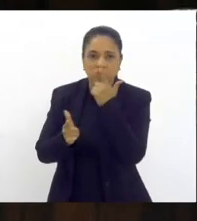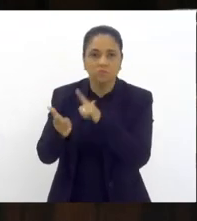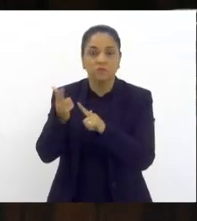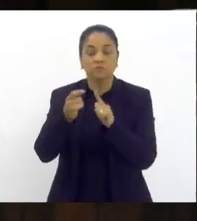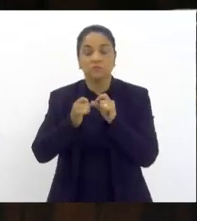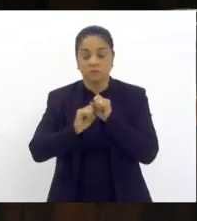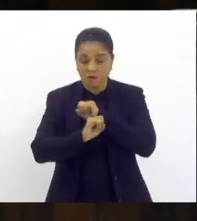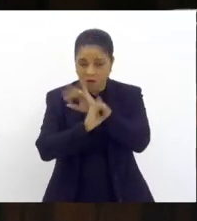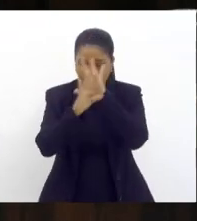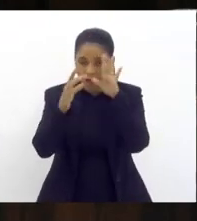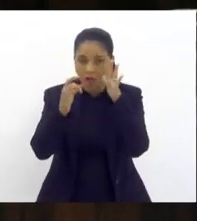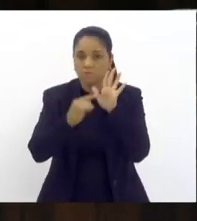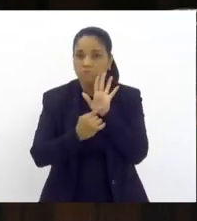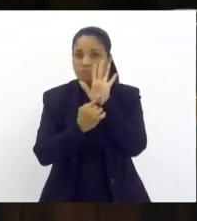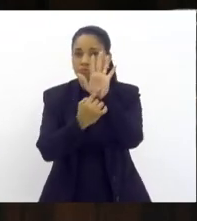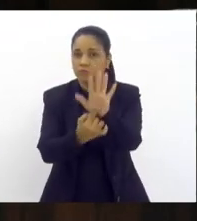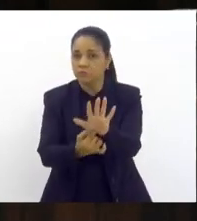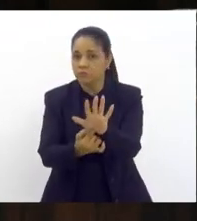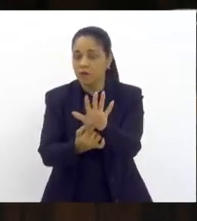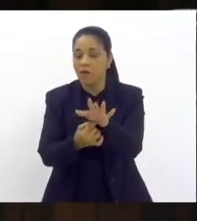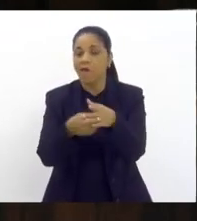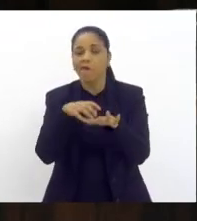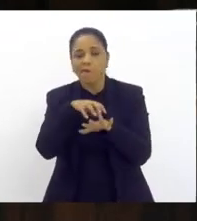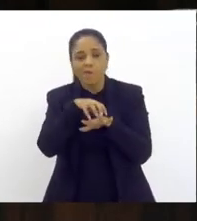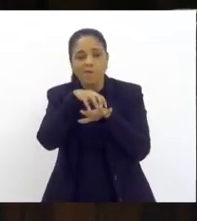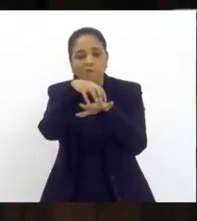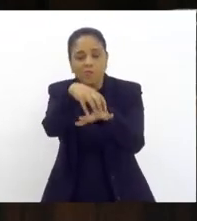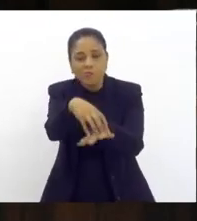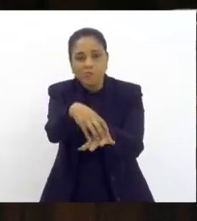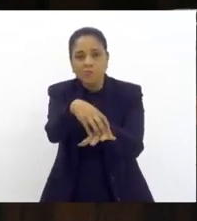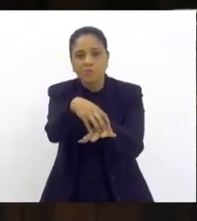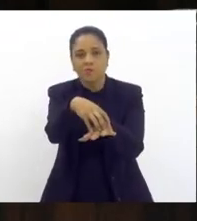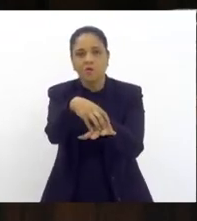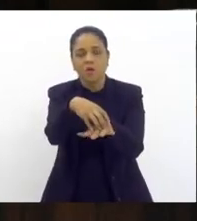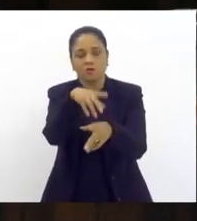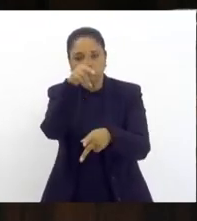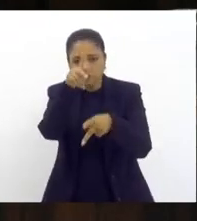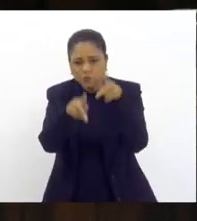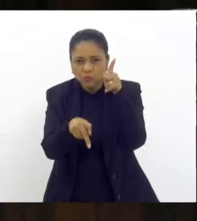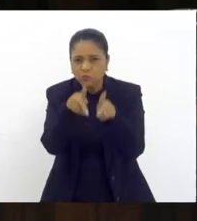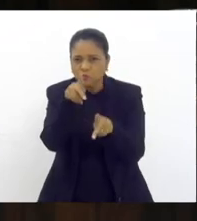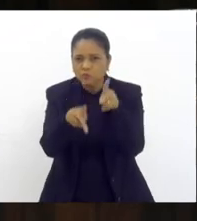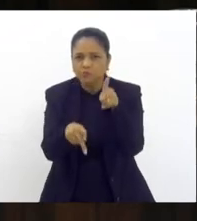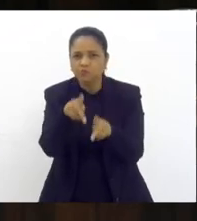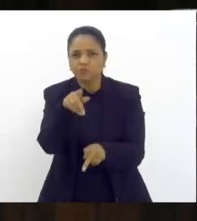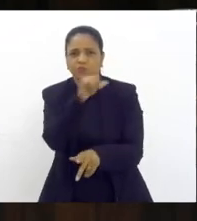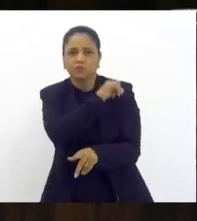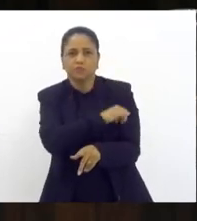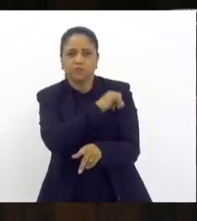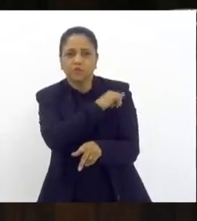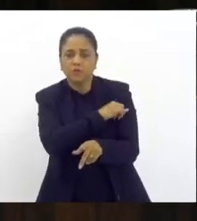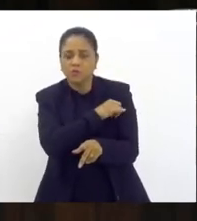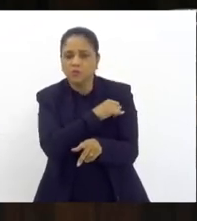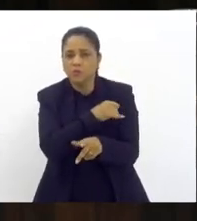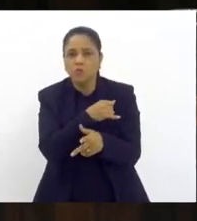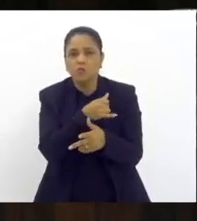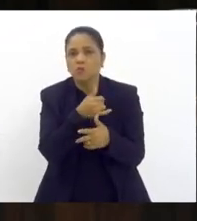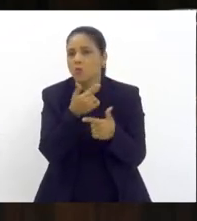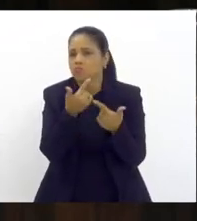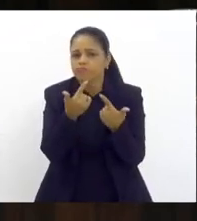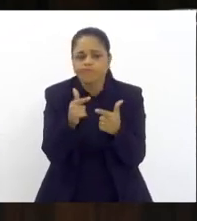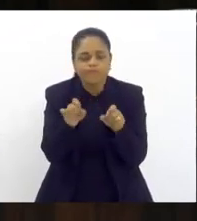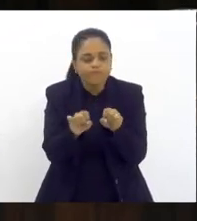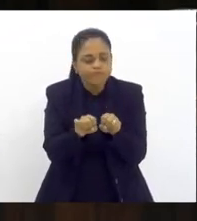que um modal tão importante para o transporte de massas do Estado do Rio de Janeiro não funciona.